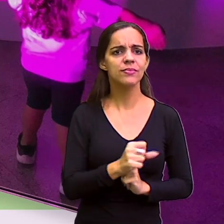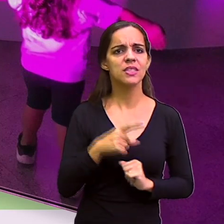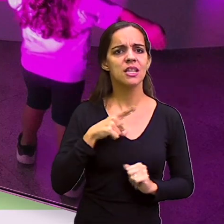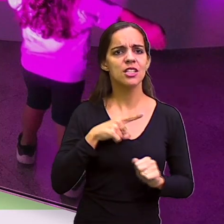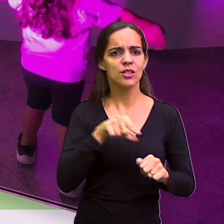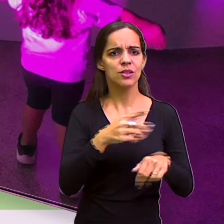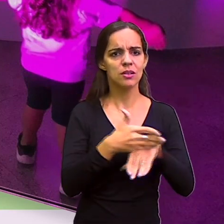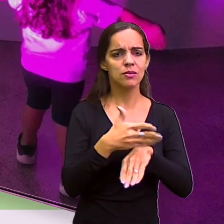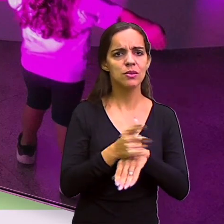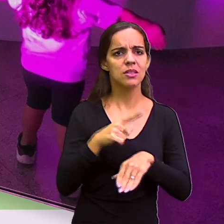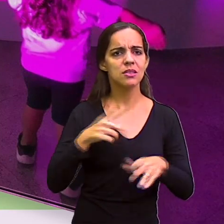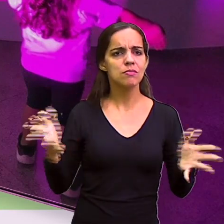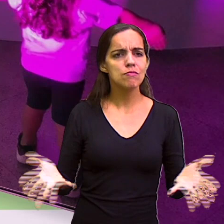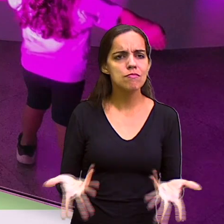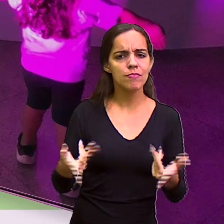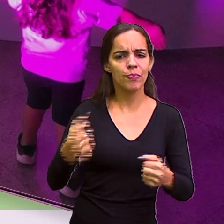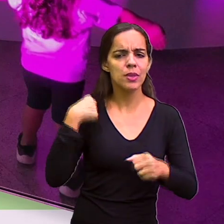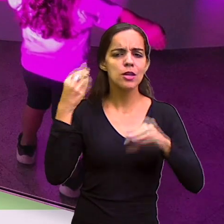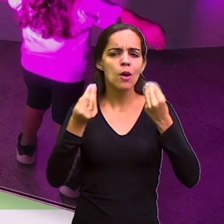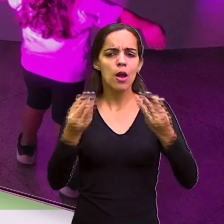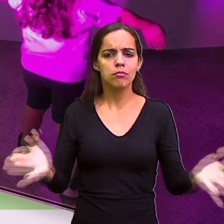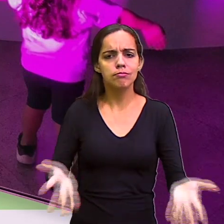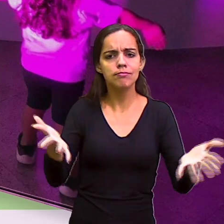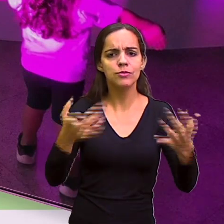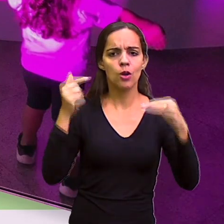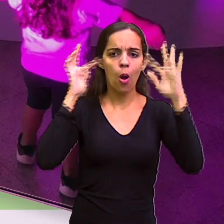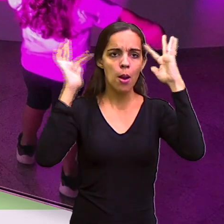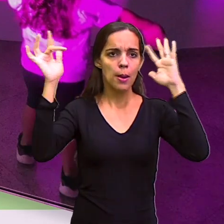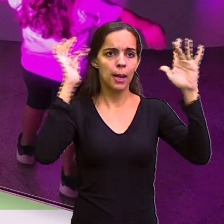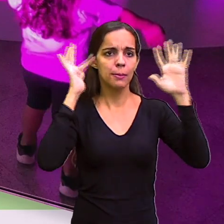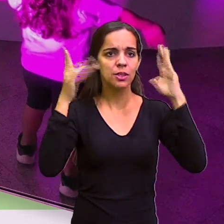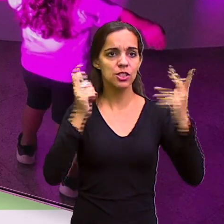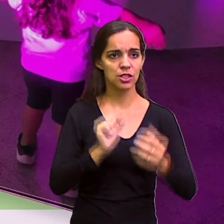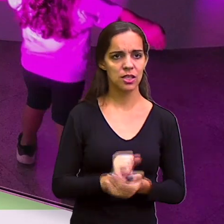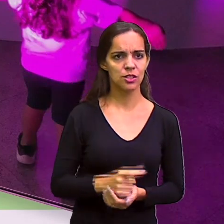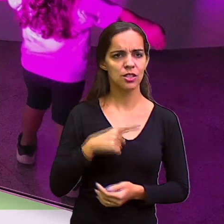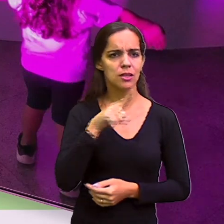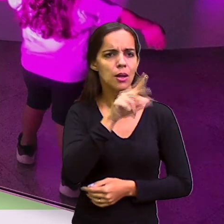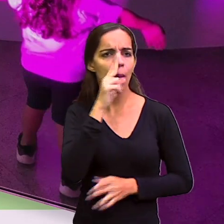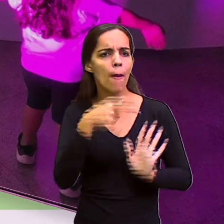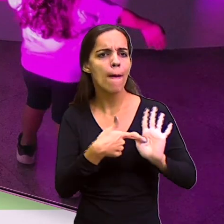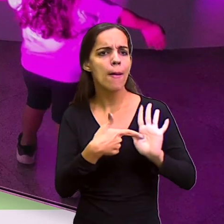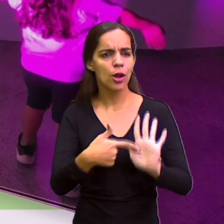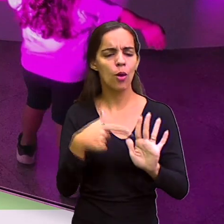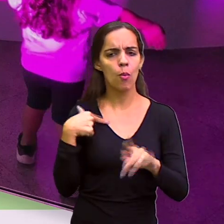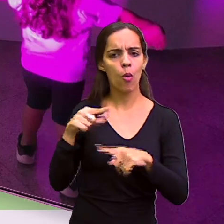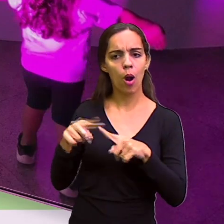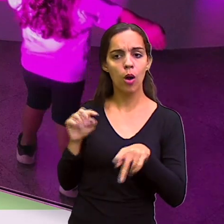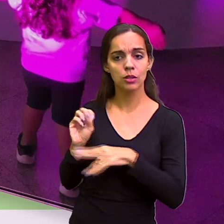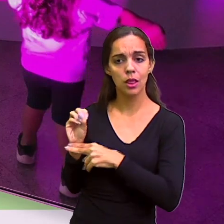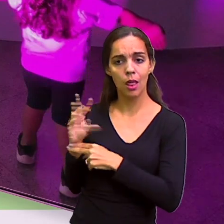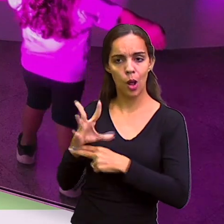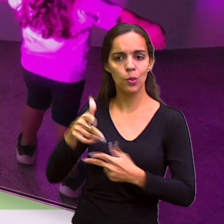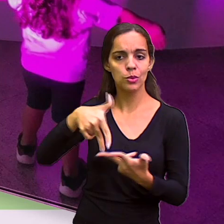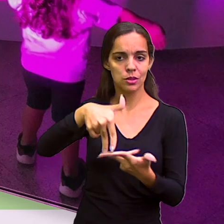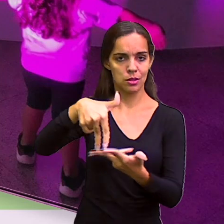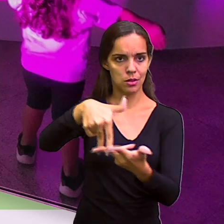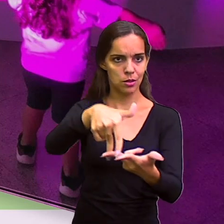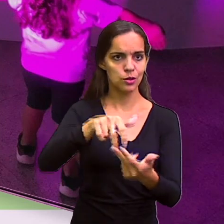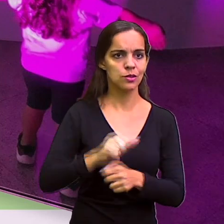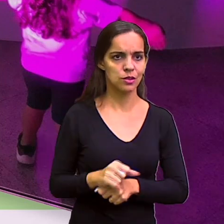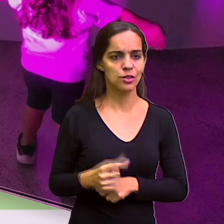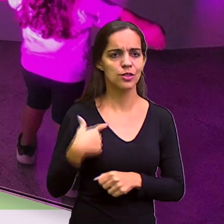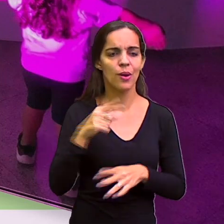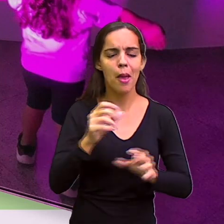recurso estimulado à imaginação natural das crianças, pelo contraste entre luz e sombra. Constitui uma